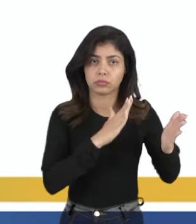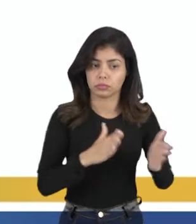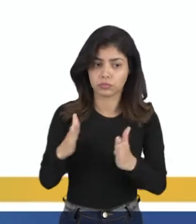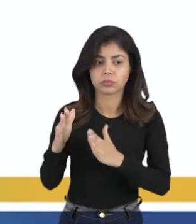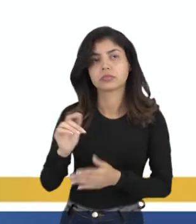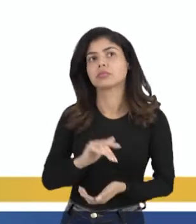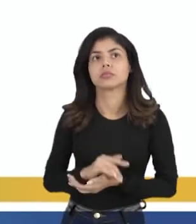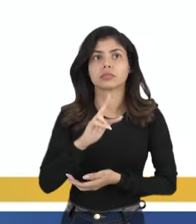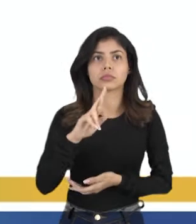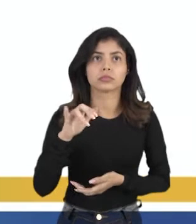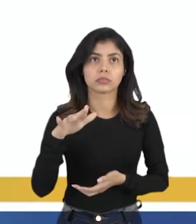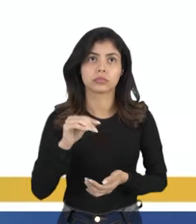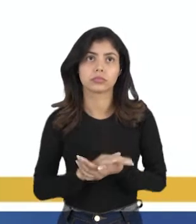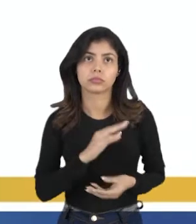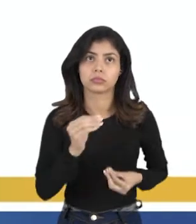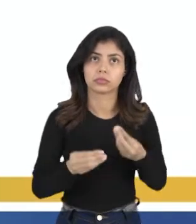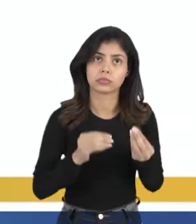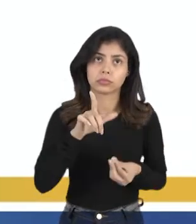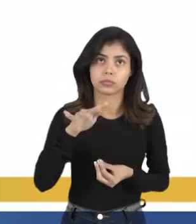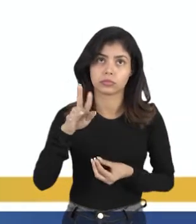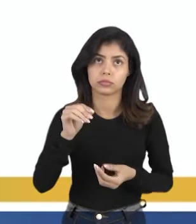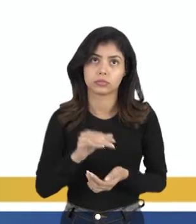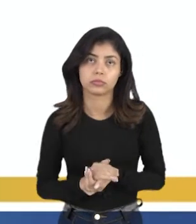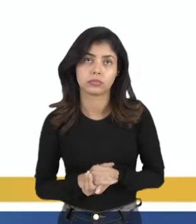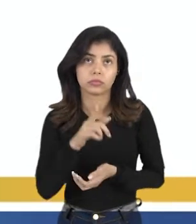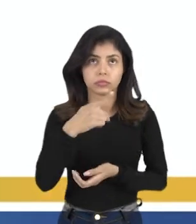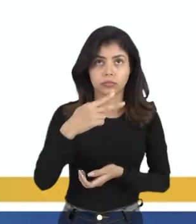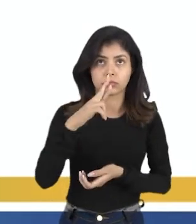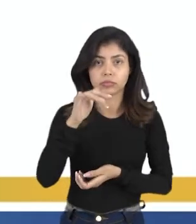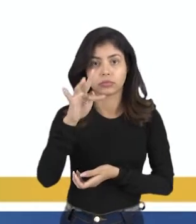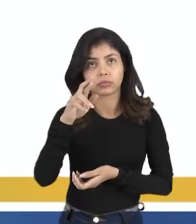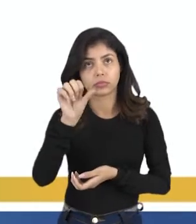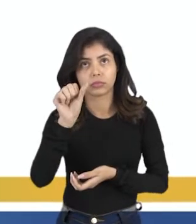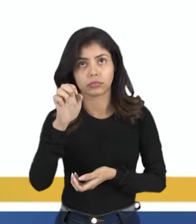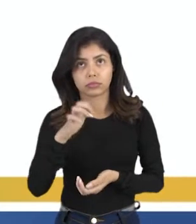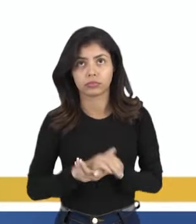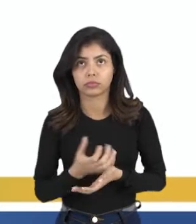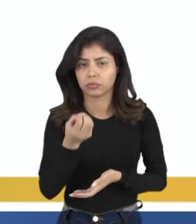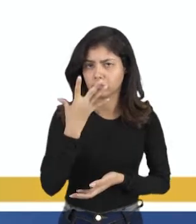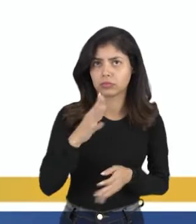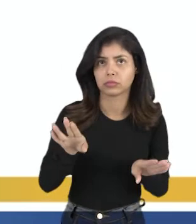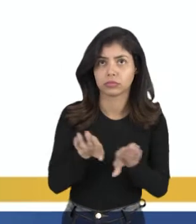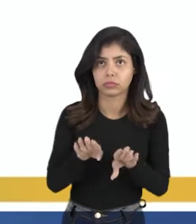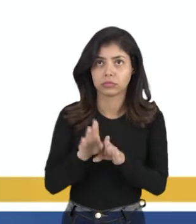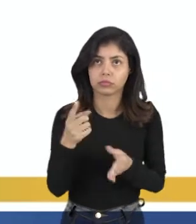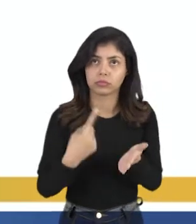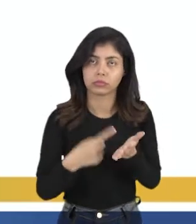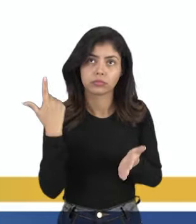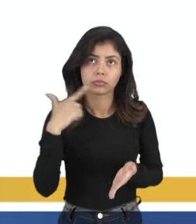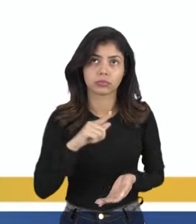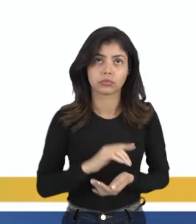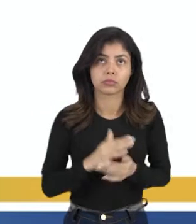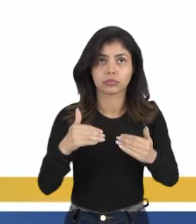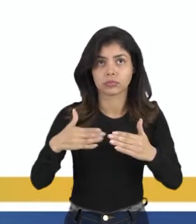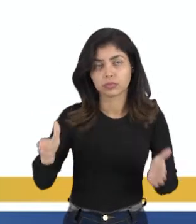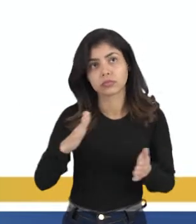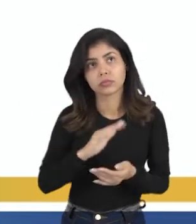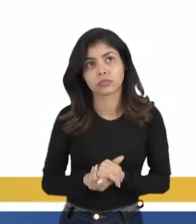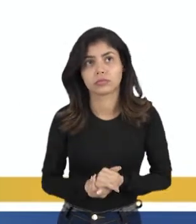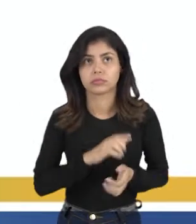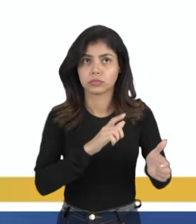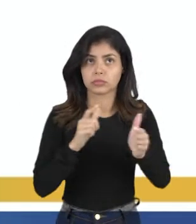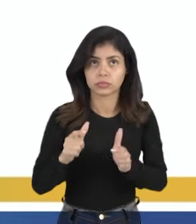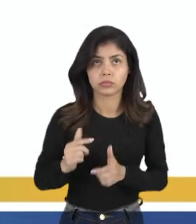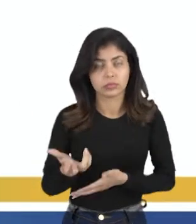conquistar espaço nas galerias, como a Land Art e as performances, que as fotografias também conseguiram abrir o seu caminho